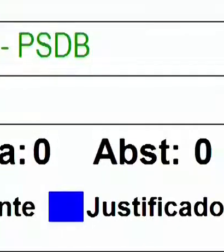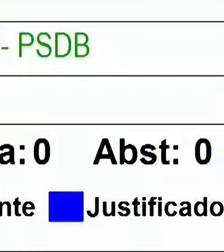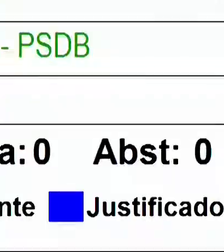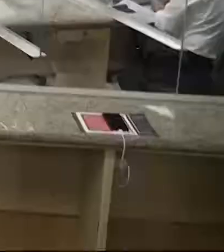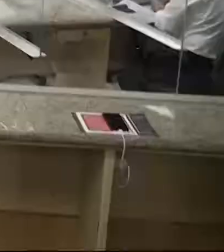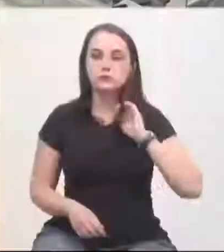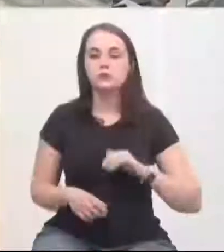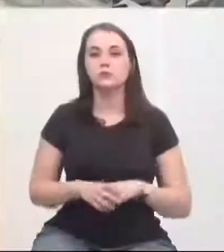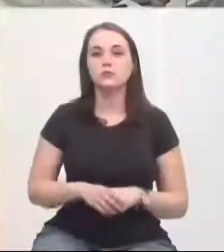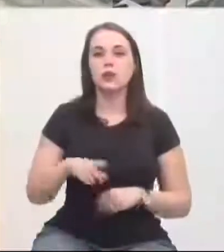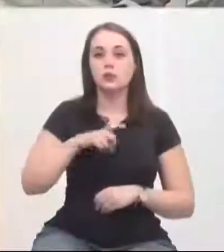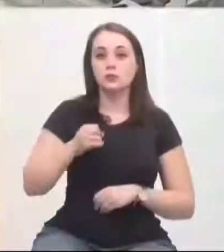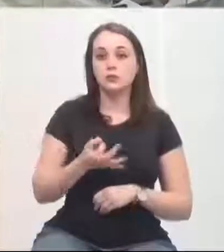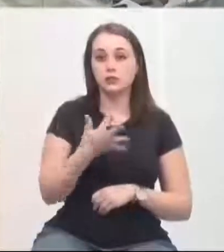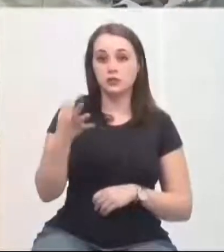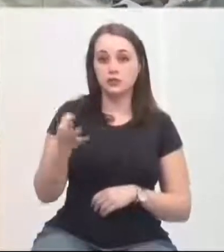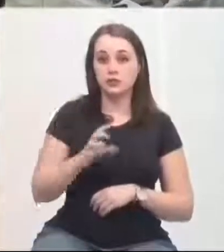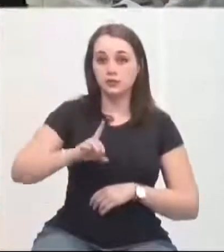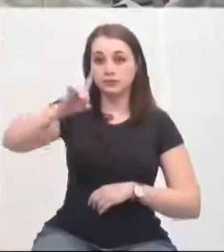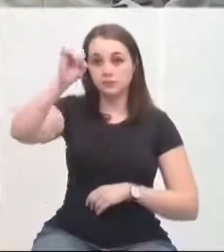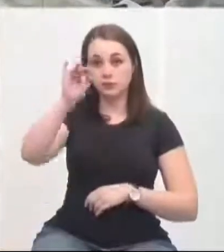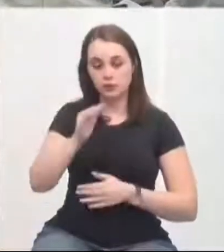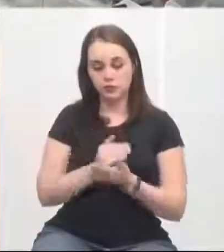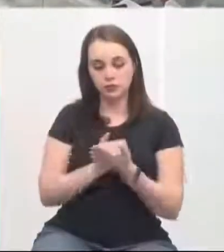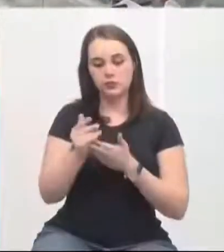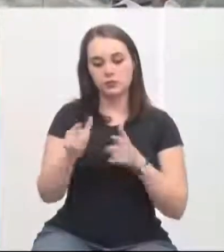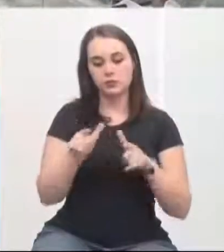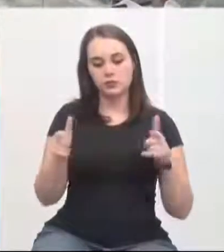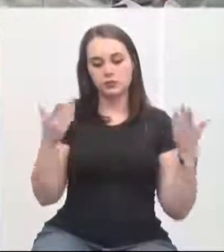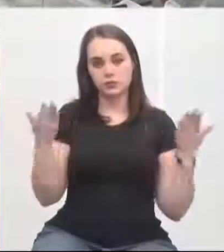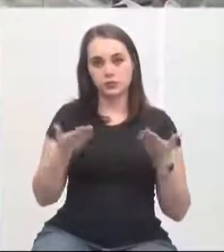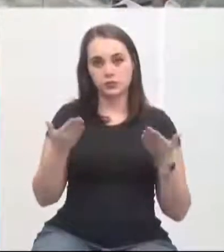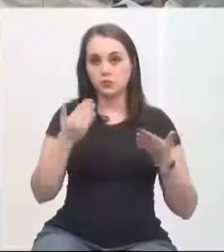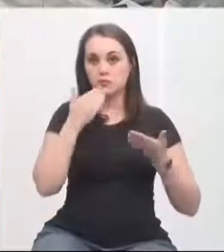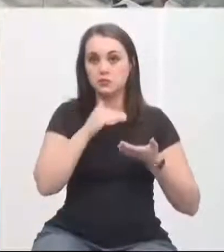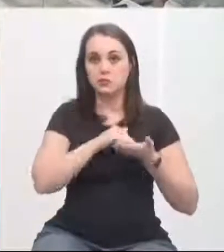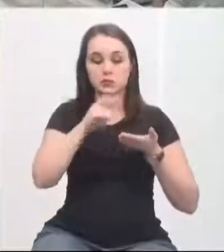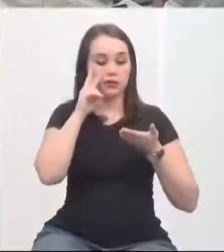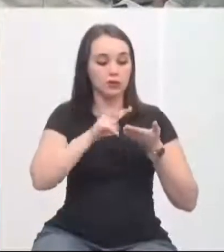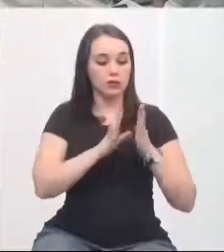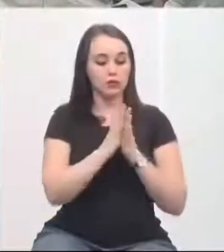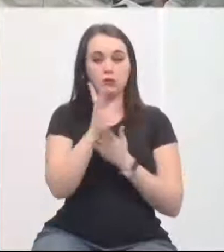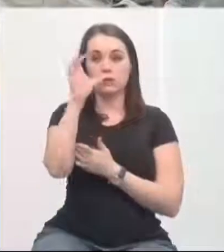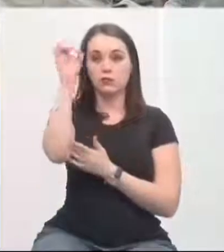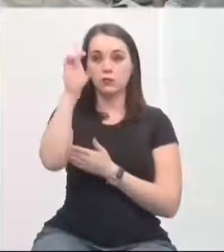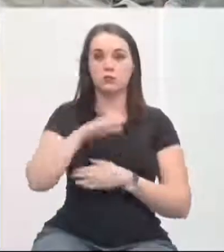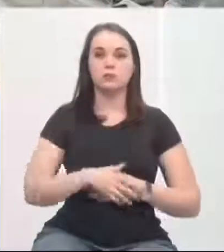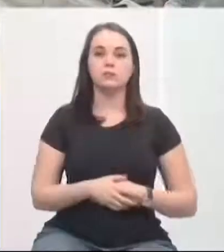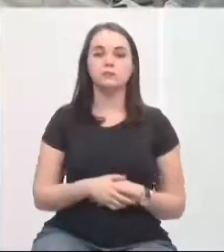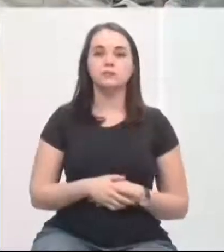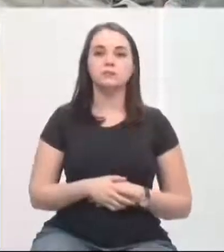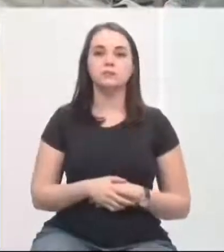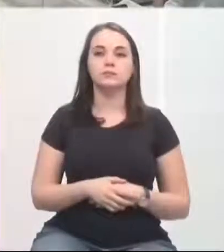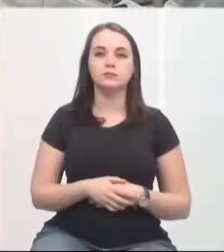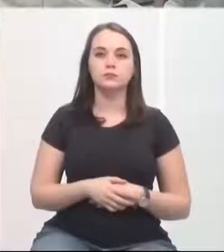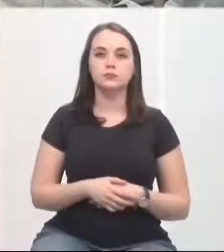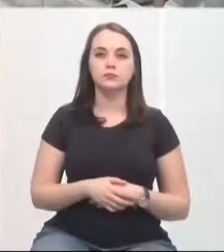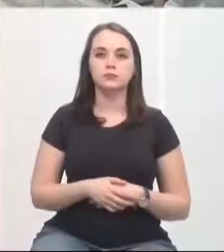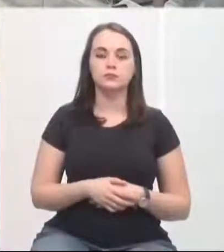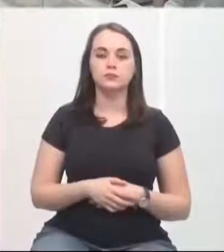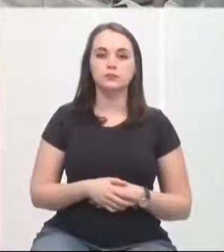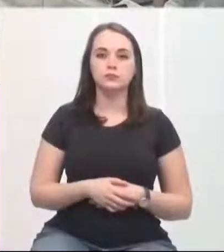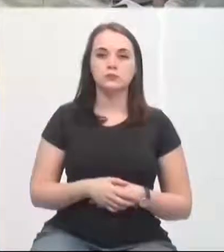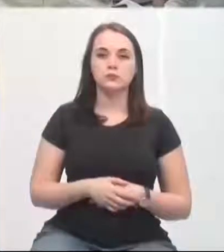Havendo quórum regimental sobre a proteção de Deus, iniciamos os trabalhos da presente sessão. Solicito ao senhor secretário que faça a leitura da Bíblia.